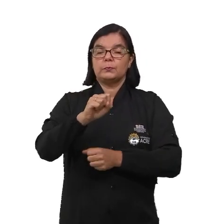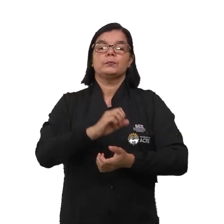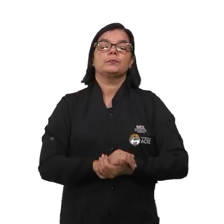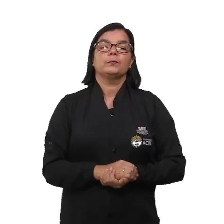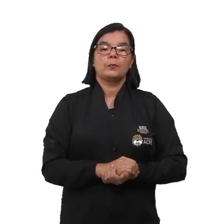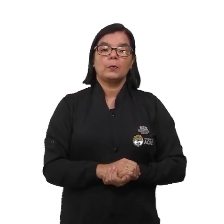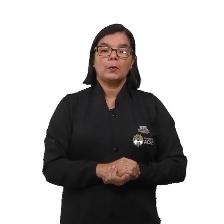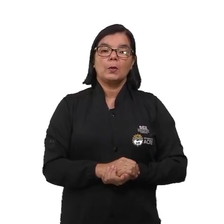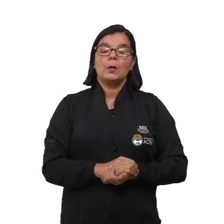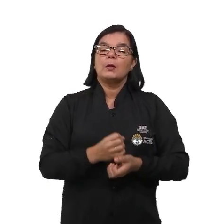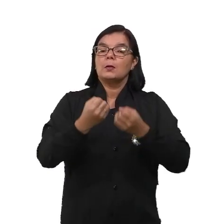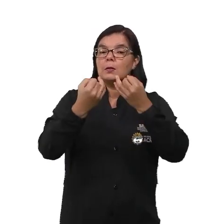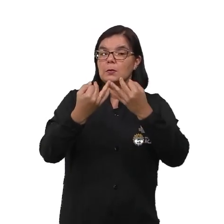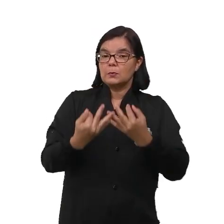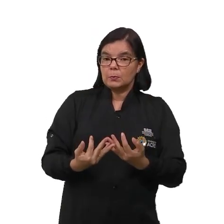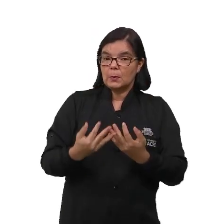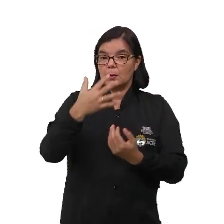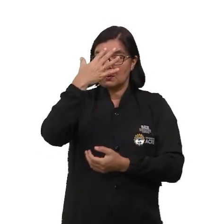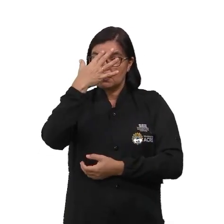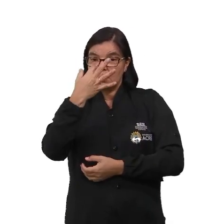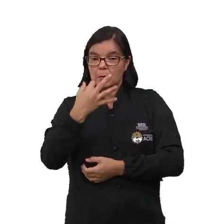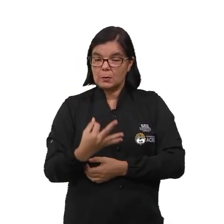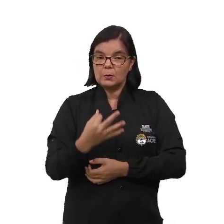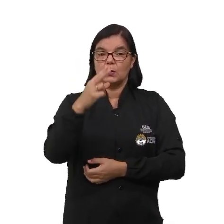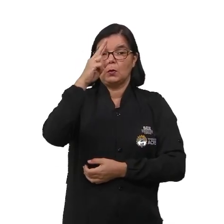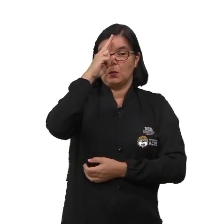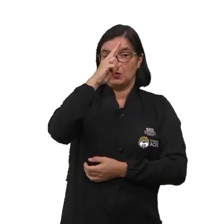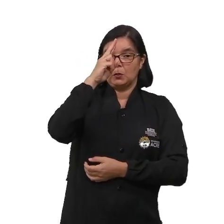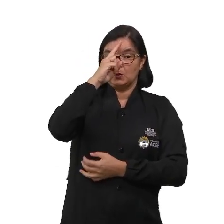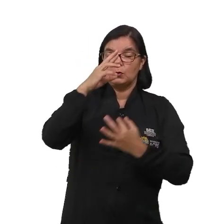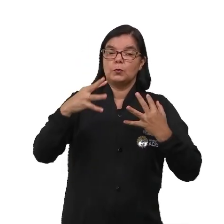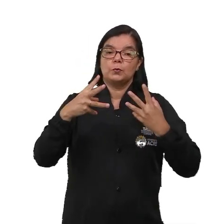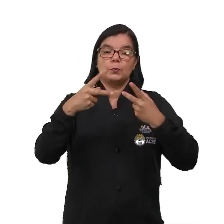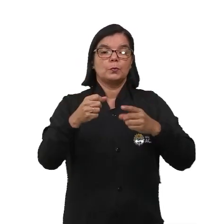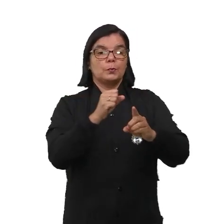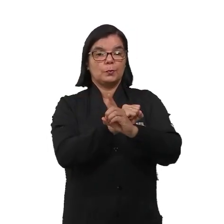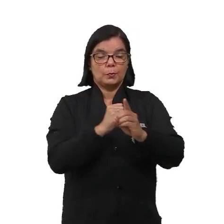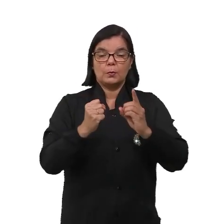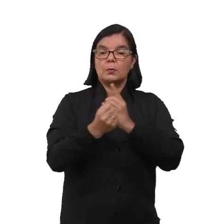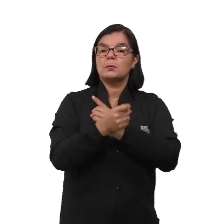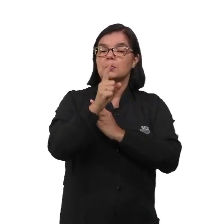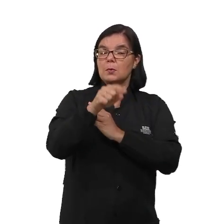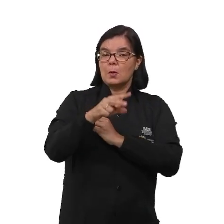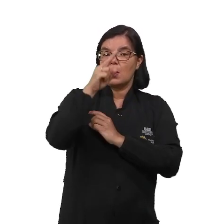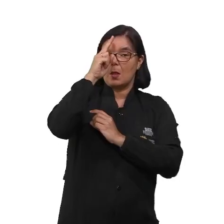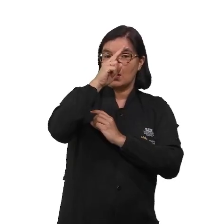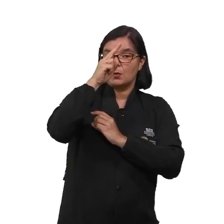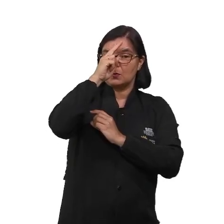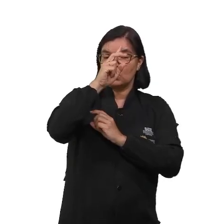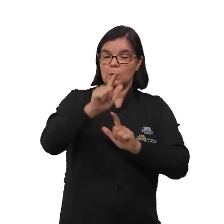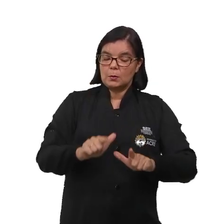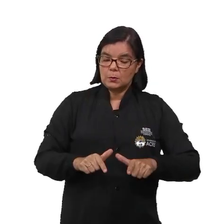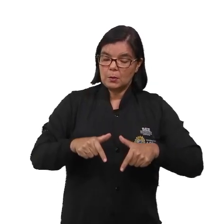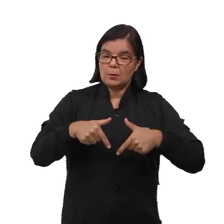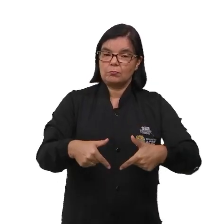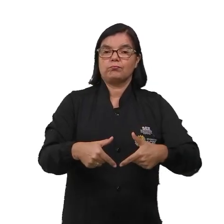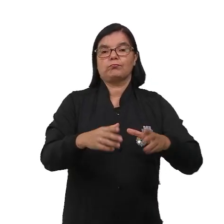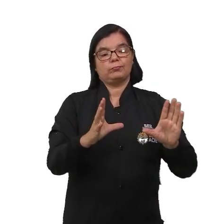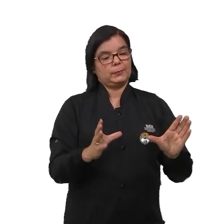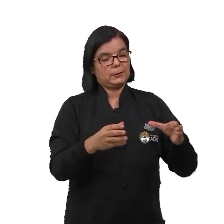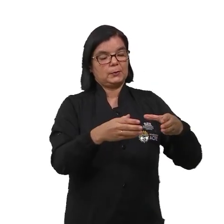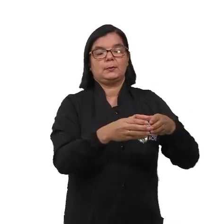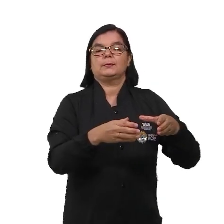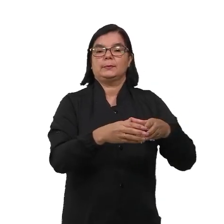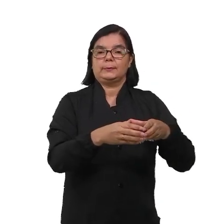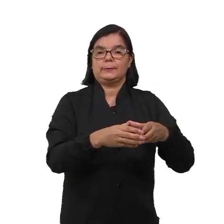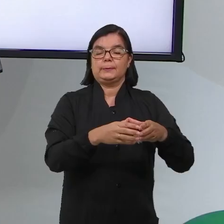1848, em que é afirmado: a história de todas as sociedades é a história da luta